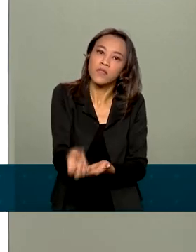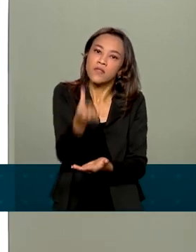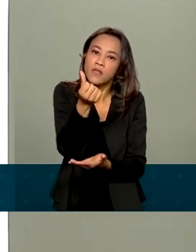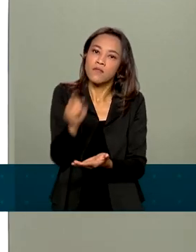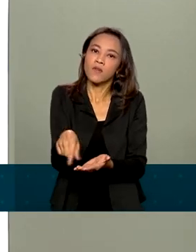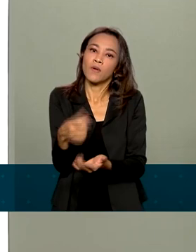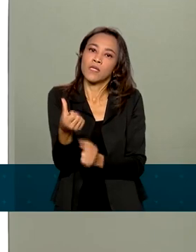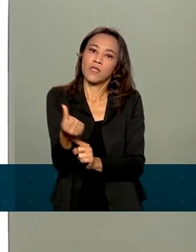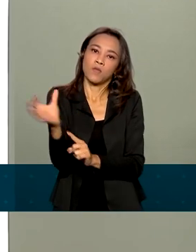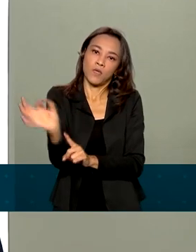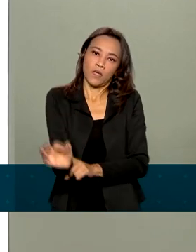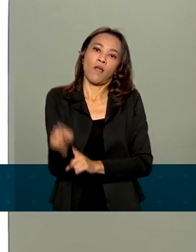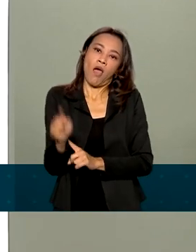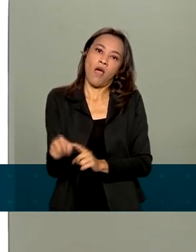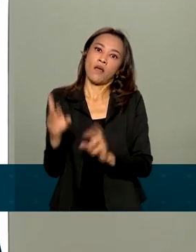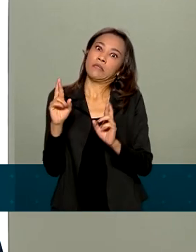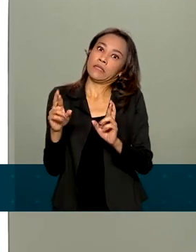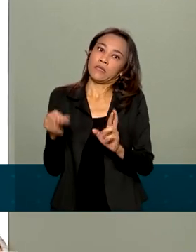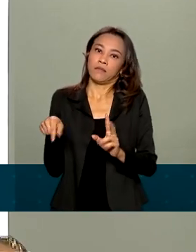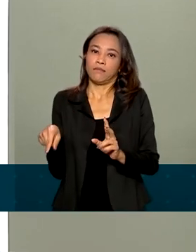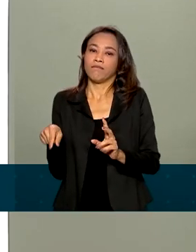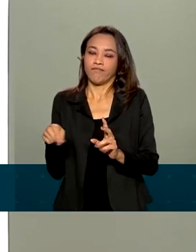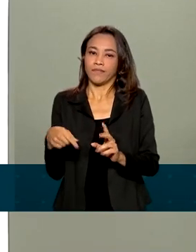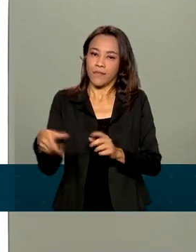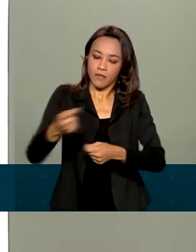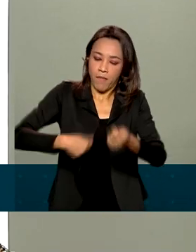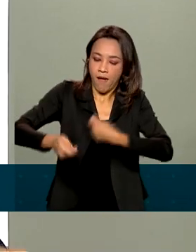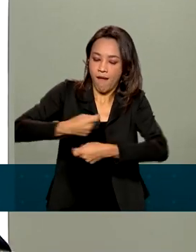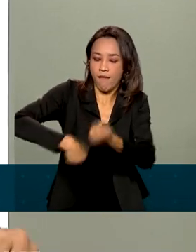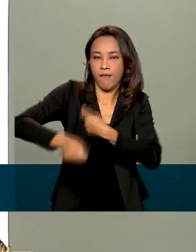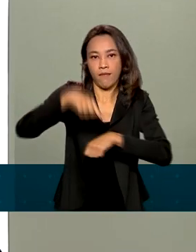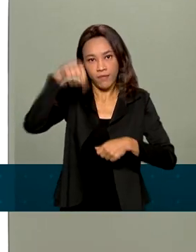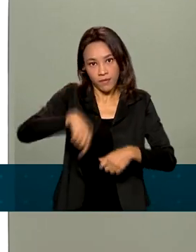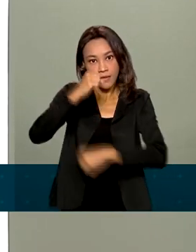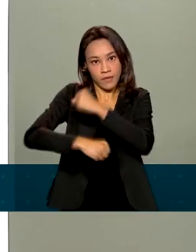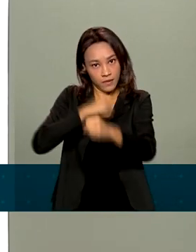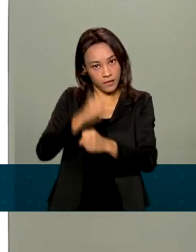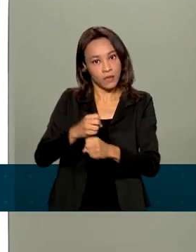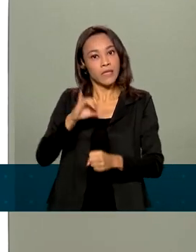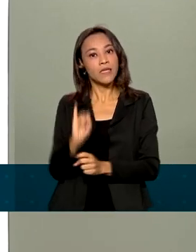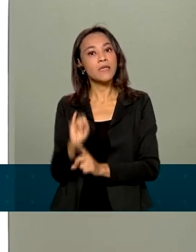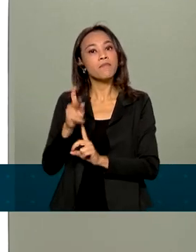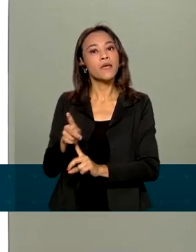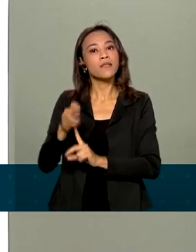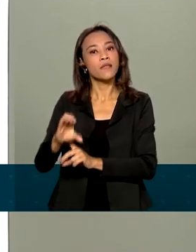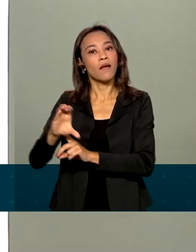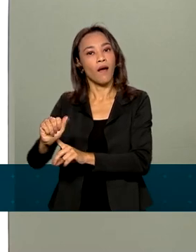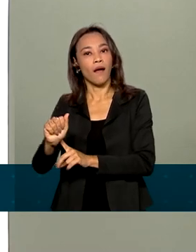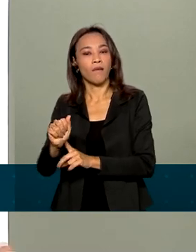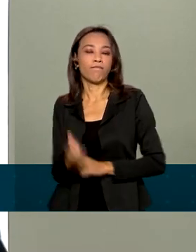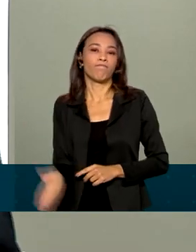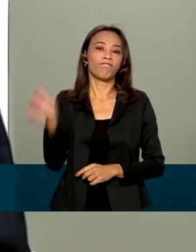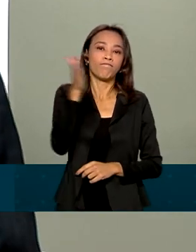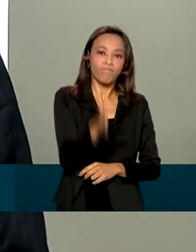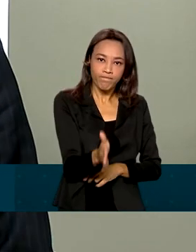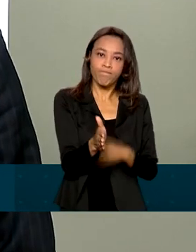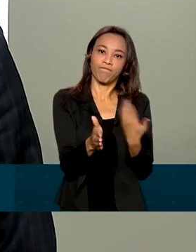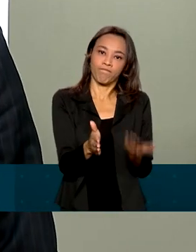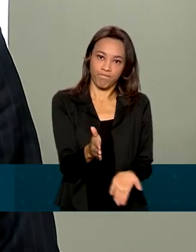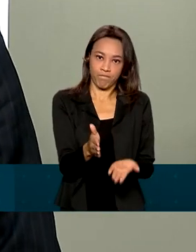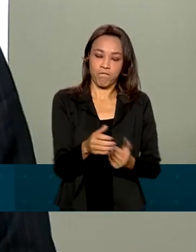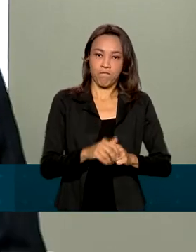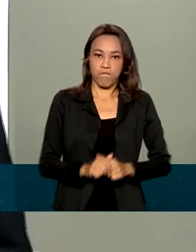6,7 por cento é expectativa dos analistas mercado para este ano em termos de IPCA como consequência disso